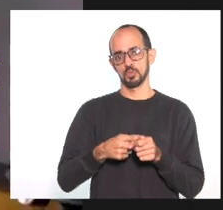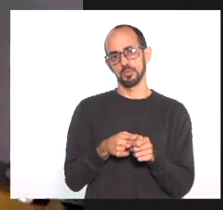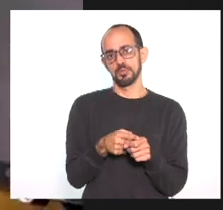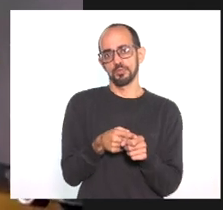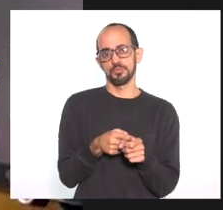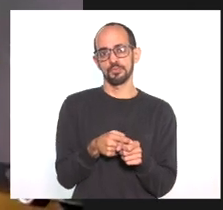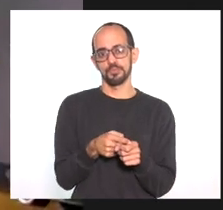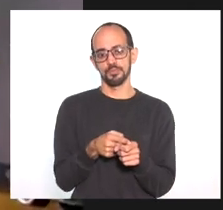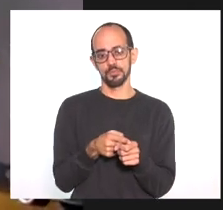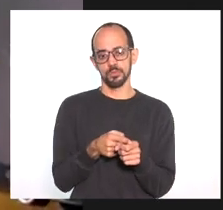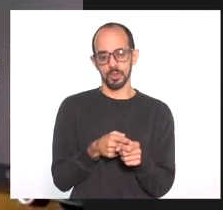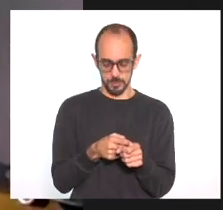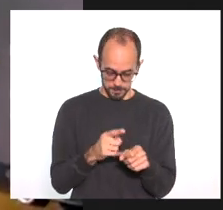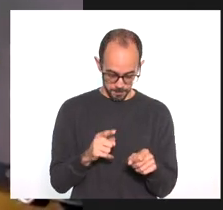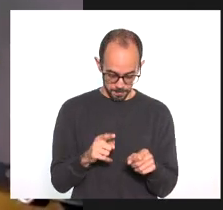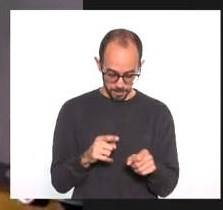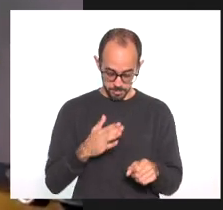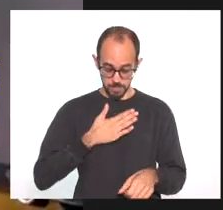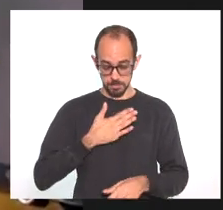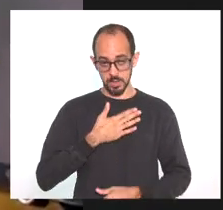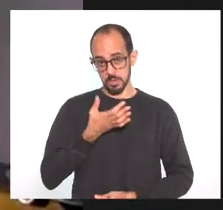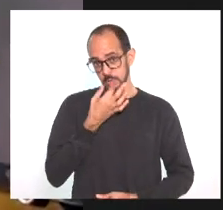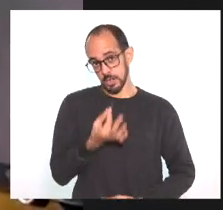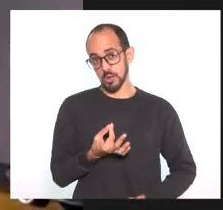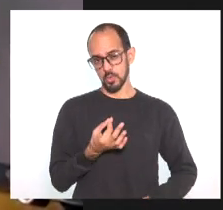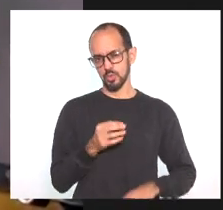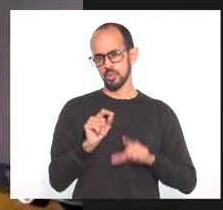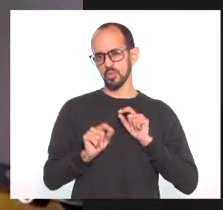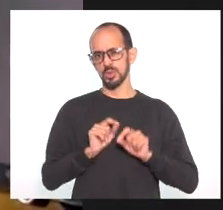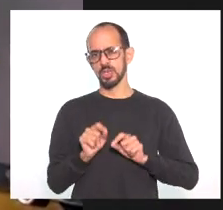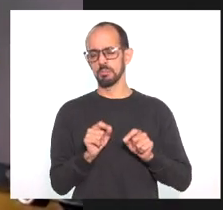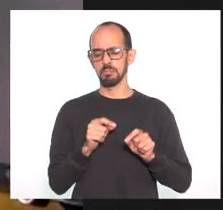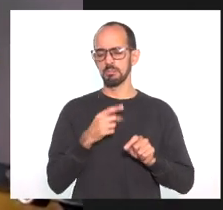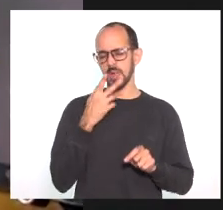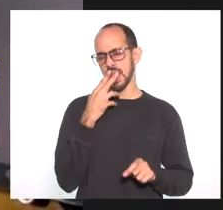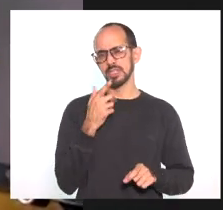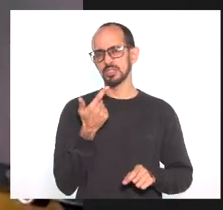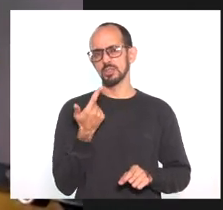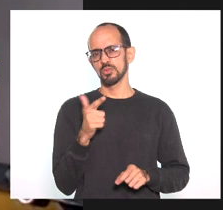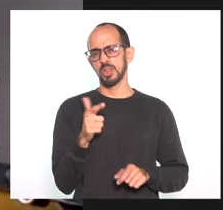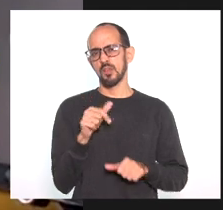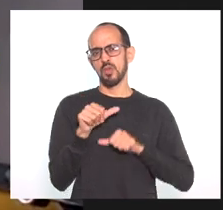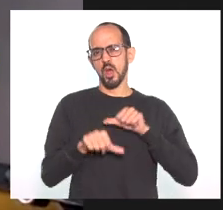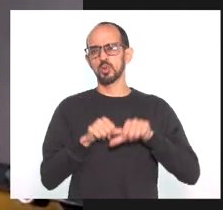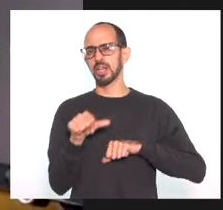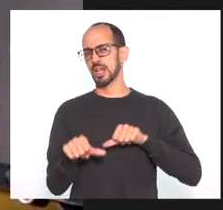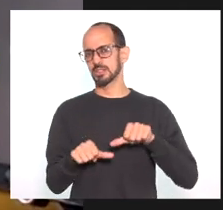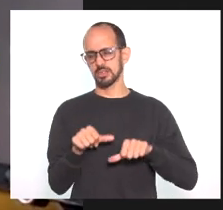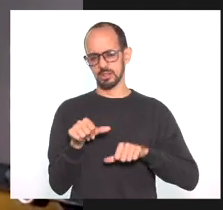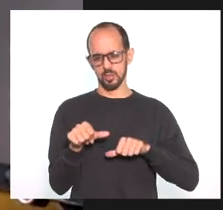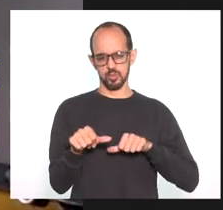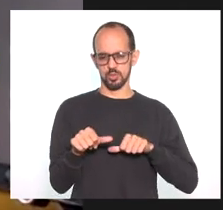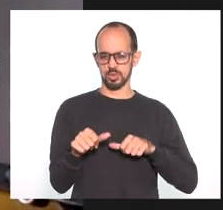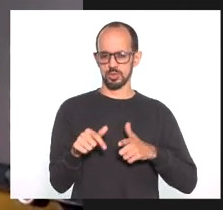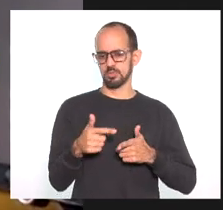E me parece que não houve, né, alteração nessa questão, não posso agora afirmar com